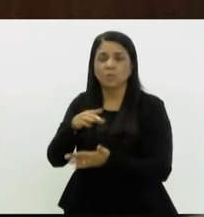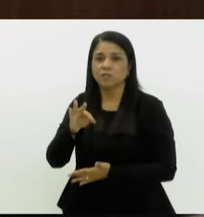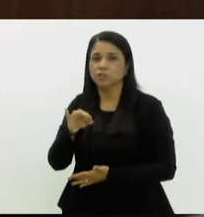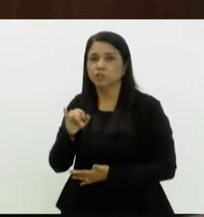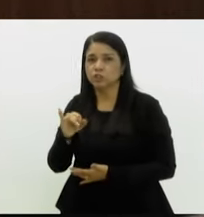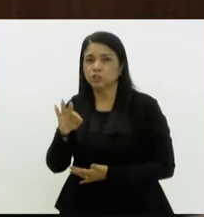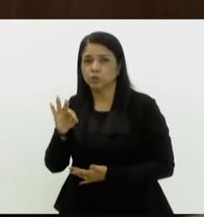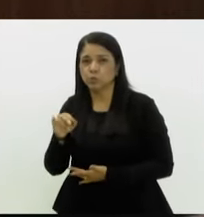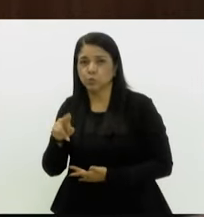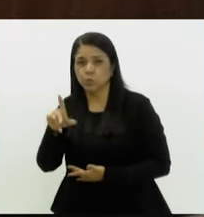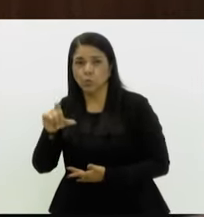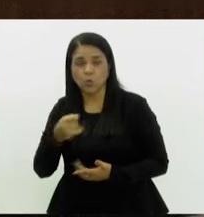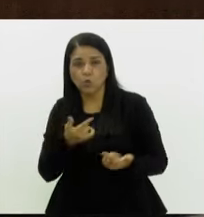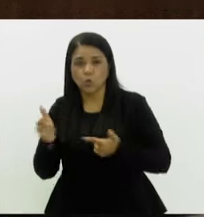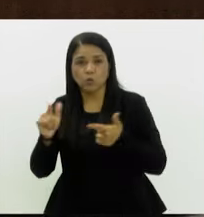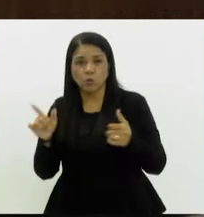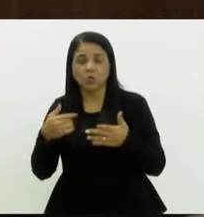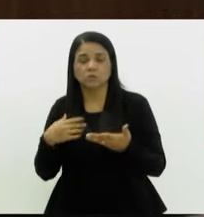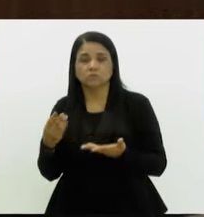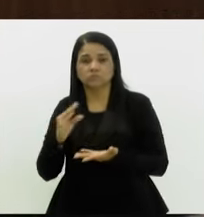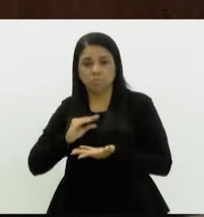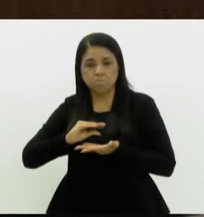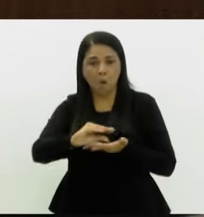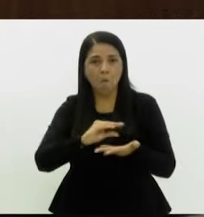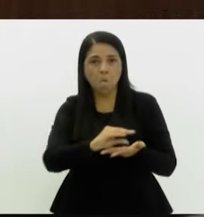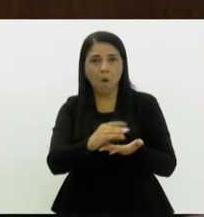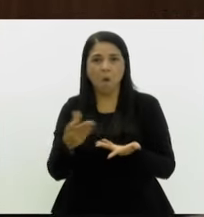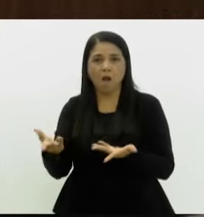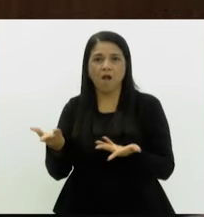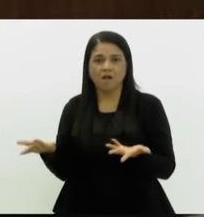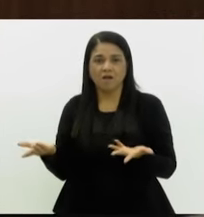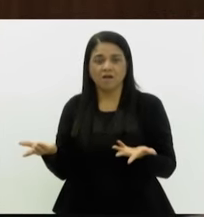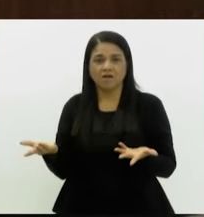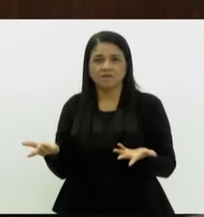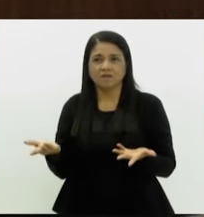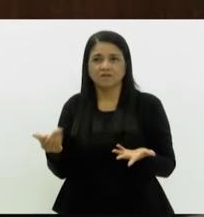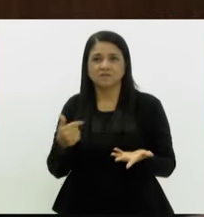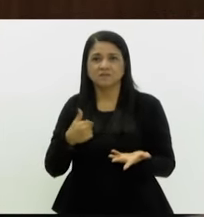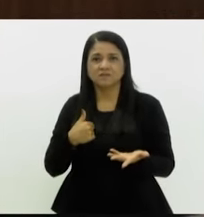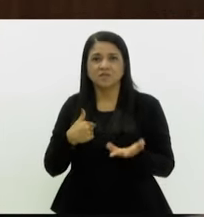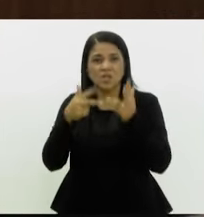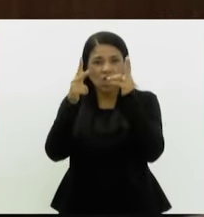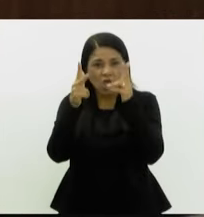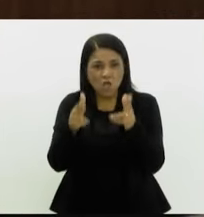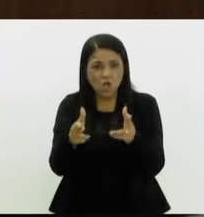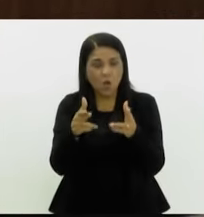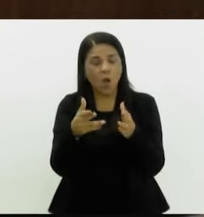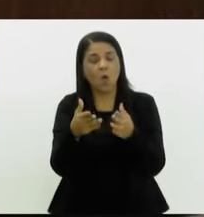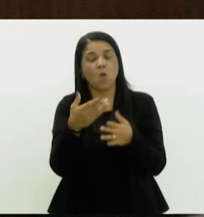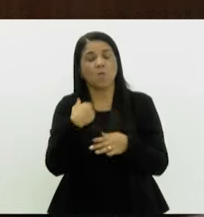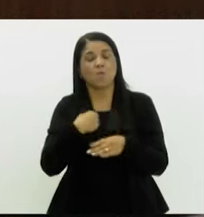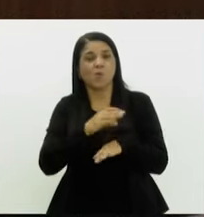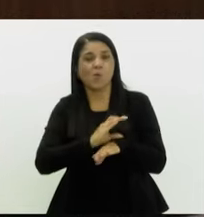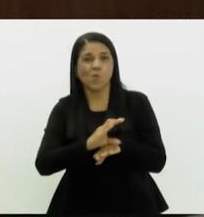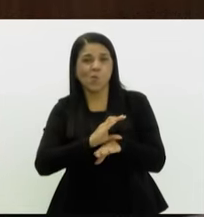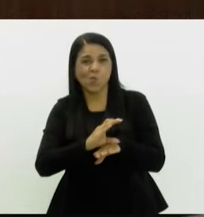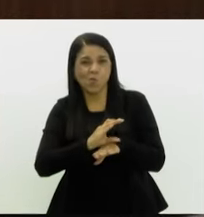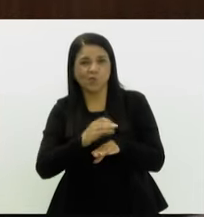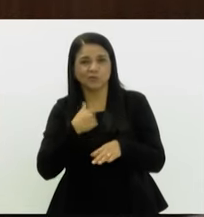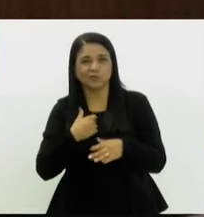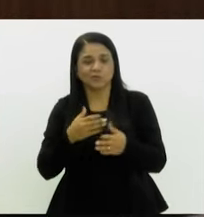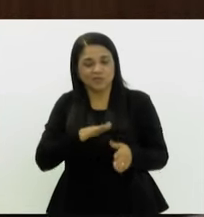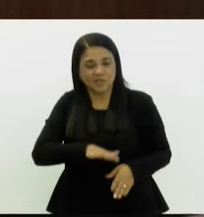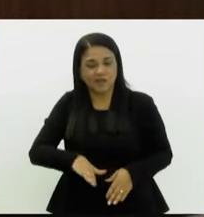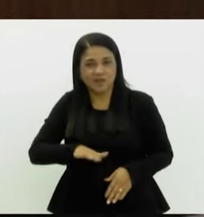de aplicação. Então, é como, volto a dizer, é como no meu curso primário, vovó